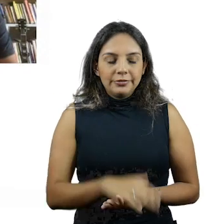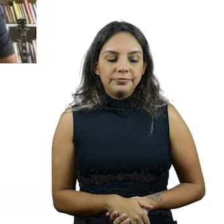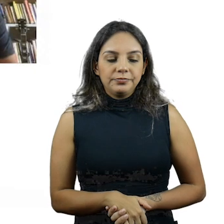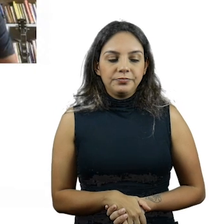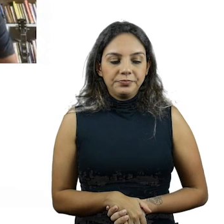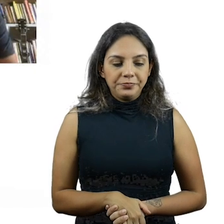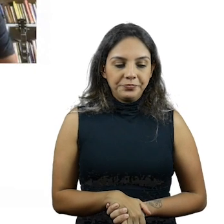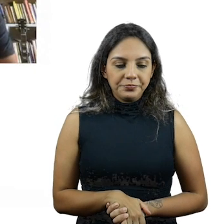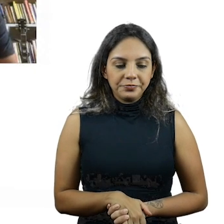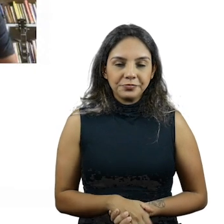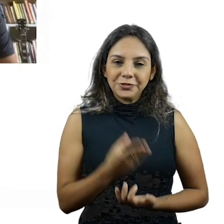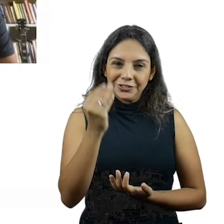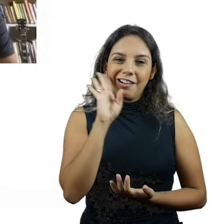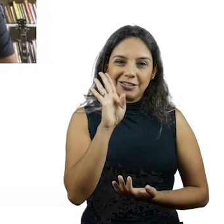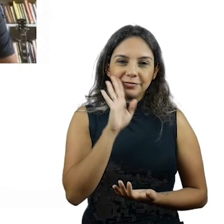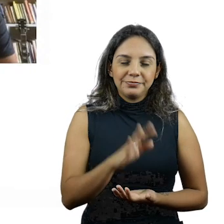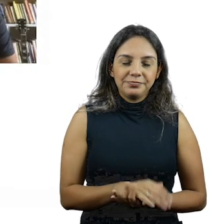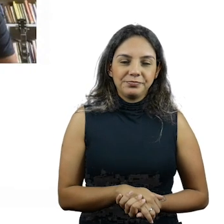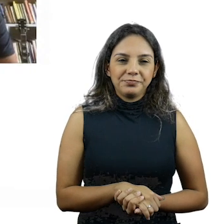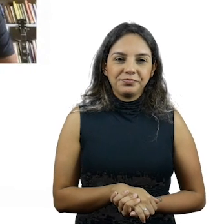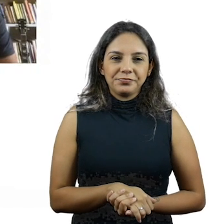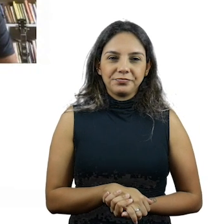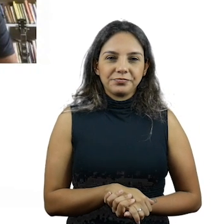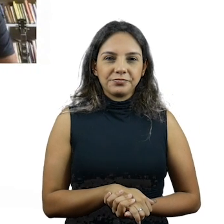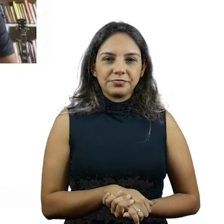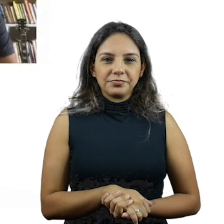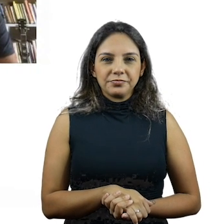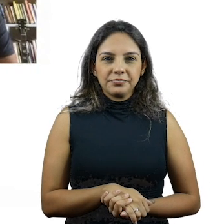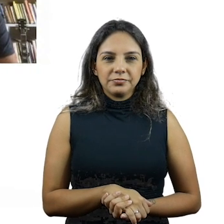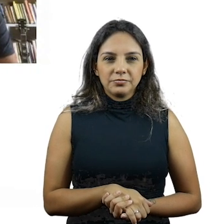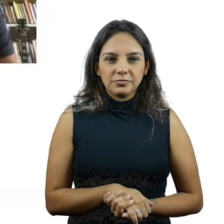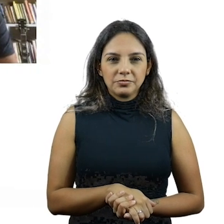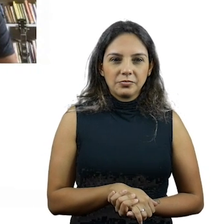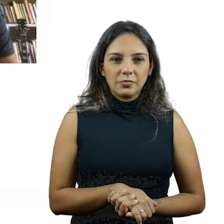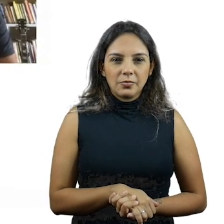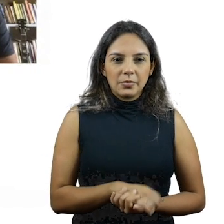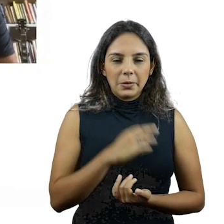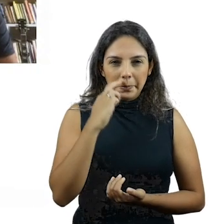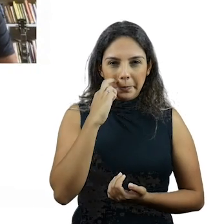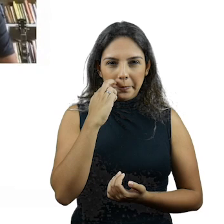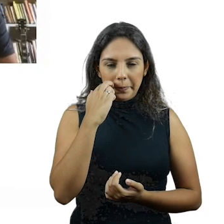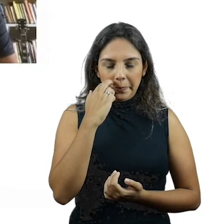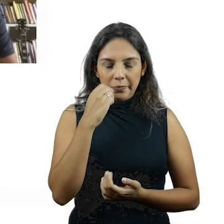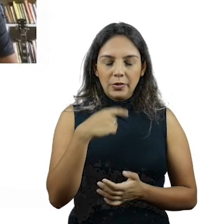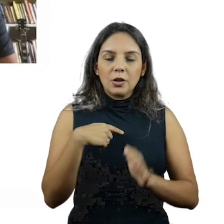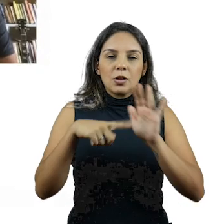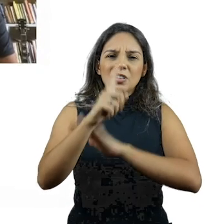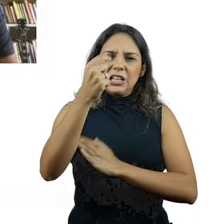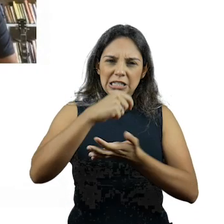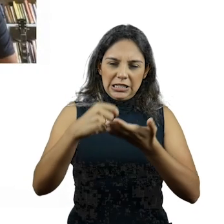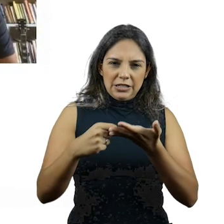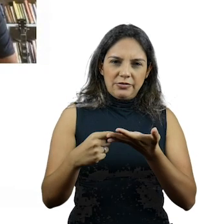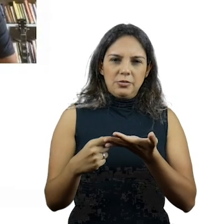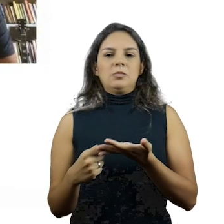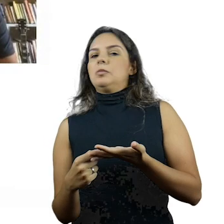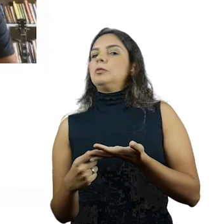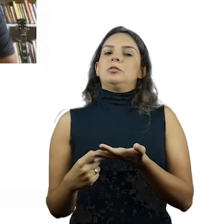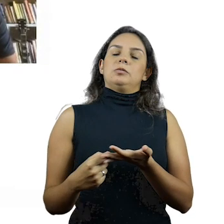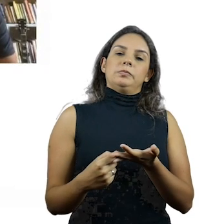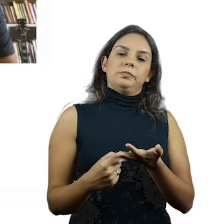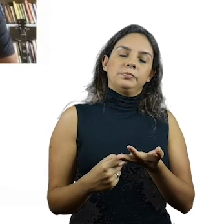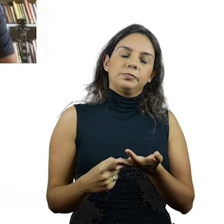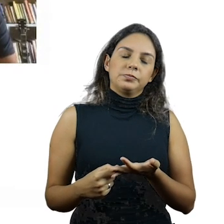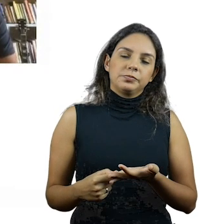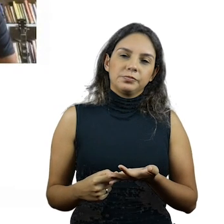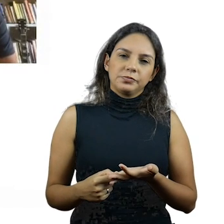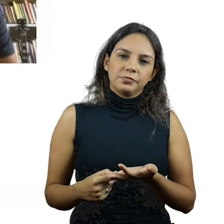legal. Mas fala, Rodrigo. Bom, mas a questão do que eu escrevo assim é muito voltado para o realismo fantástico. Né? E o que eu gosto